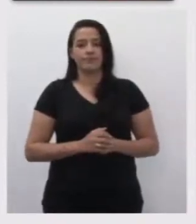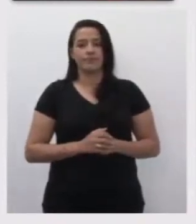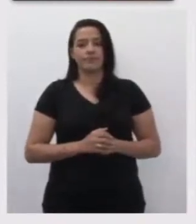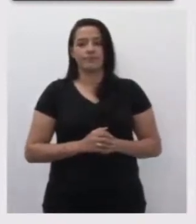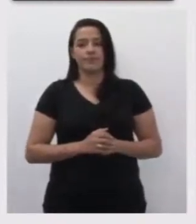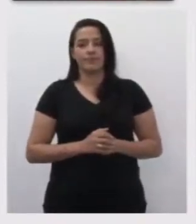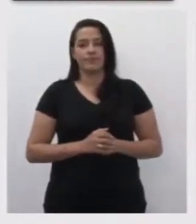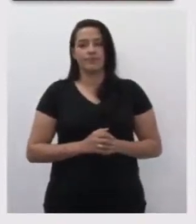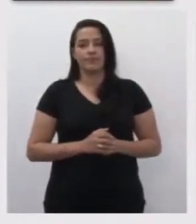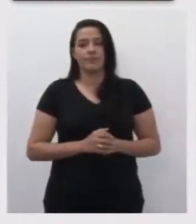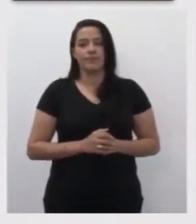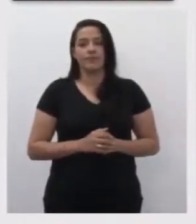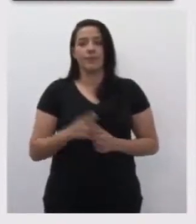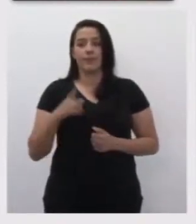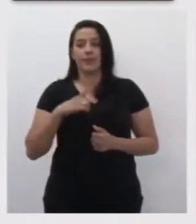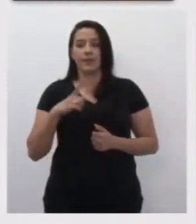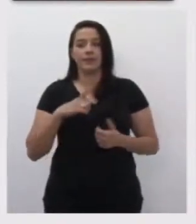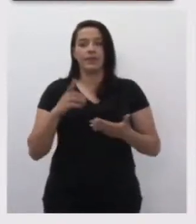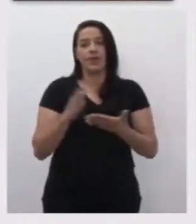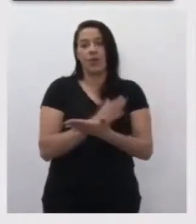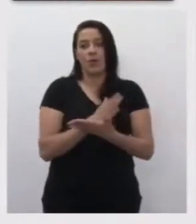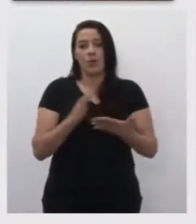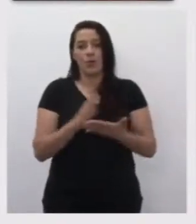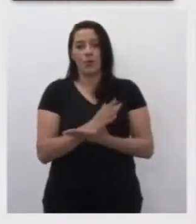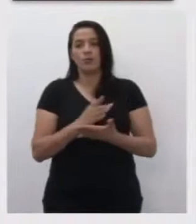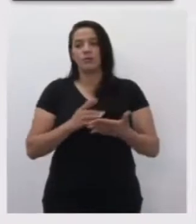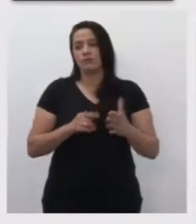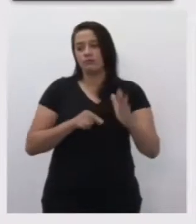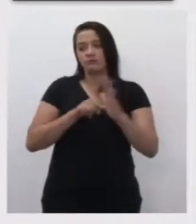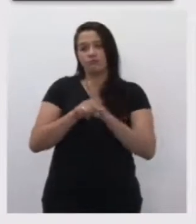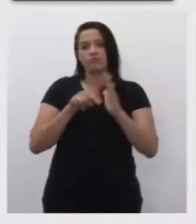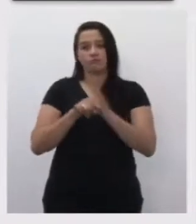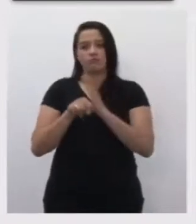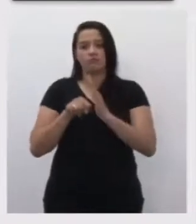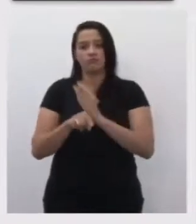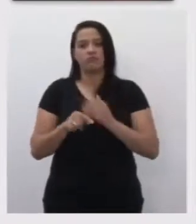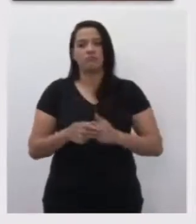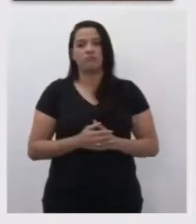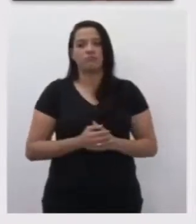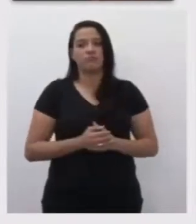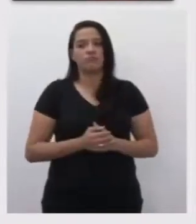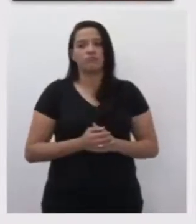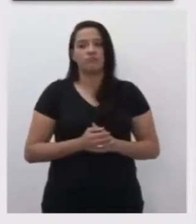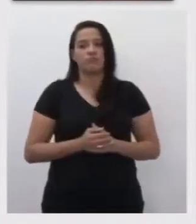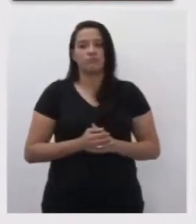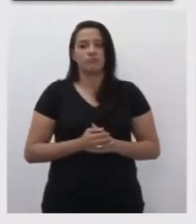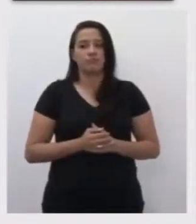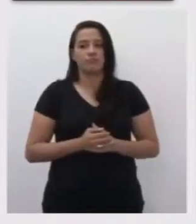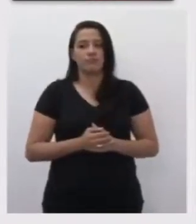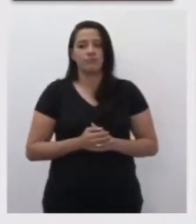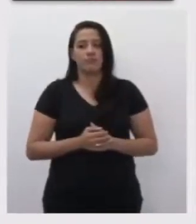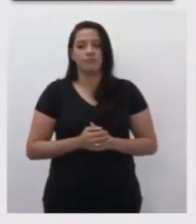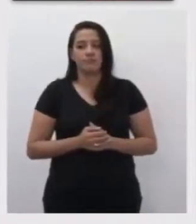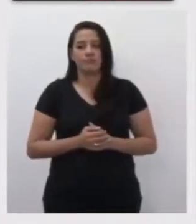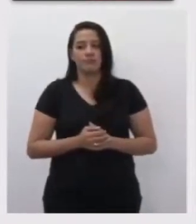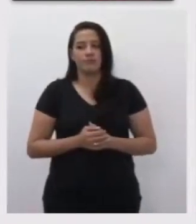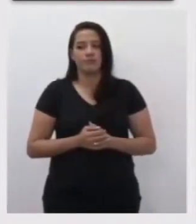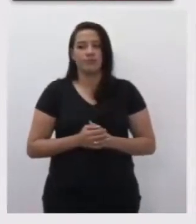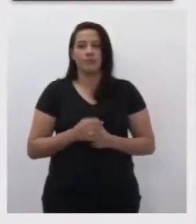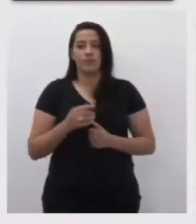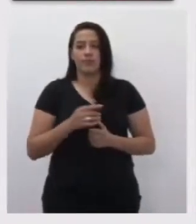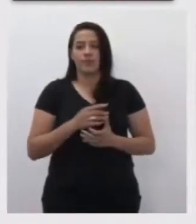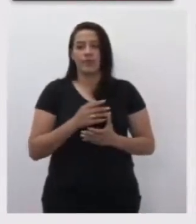Tenho sim, tenho algumas questões para fazer, Elaine. Vocês